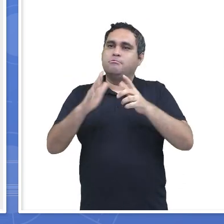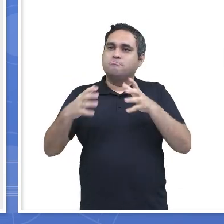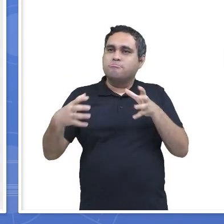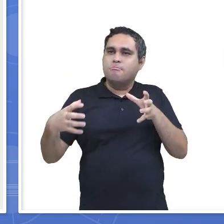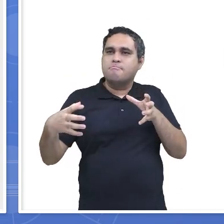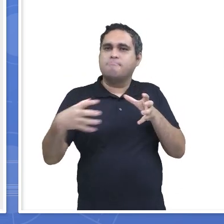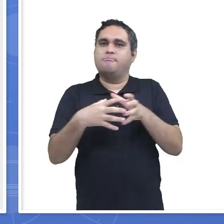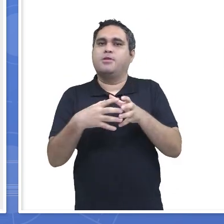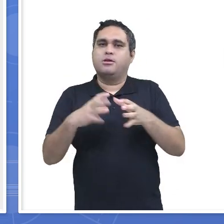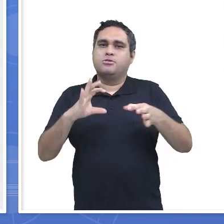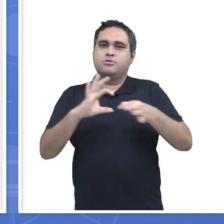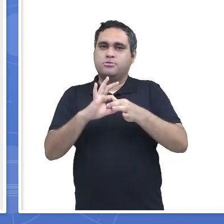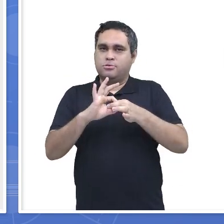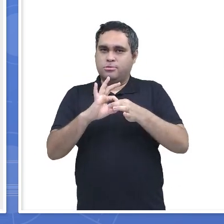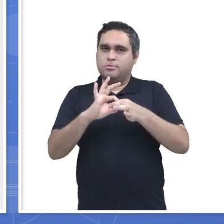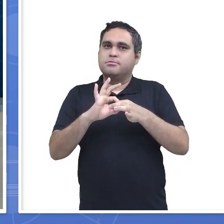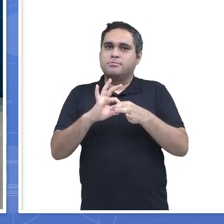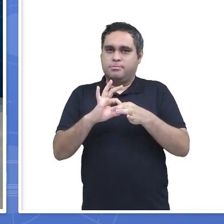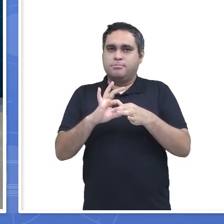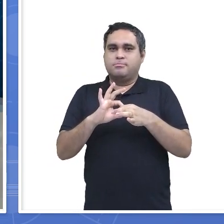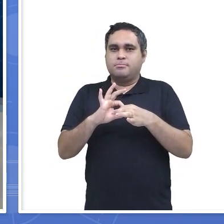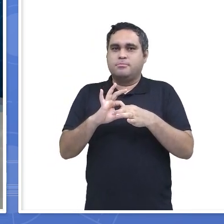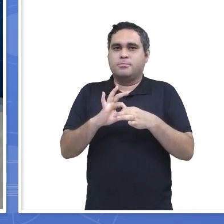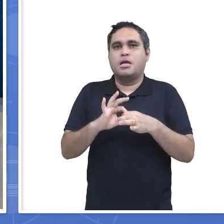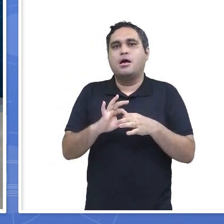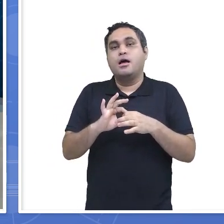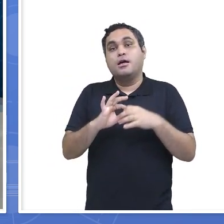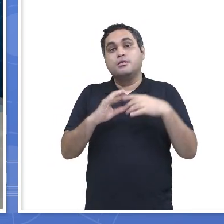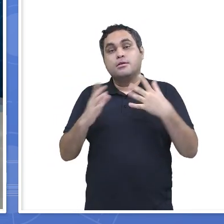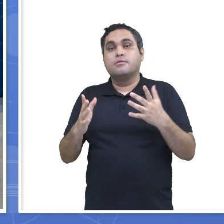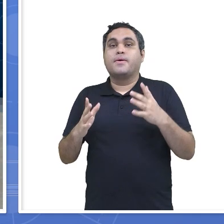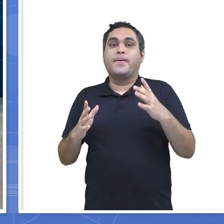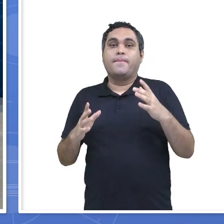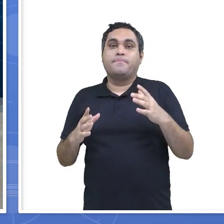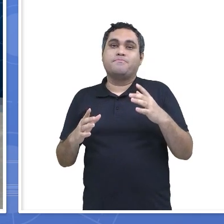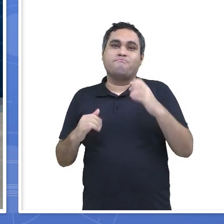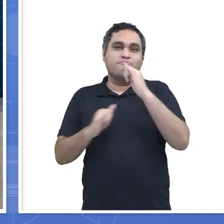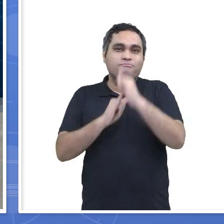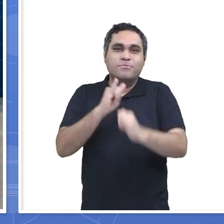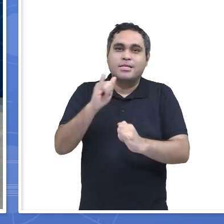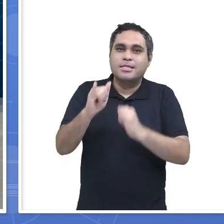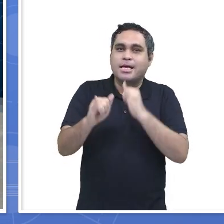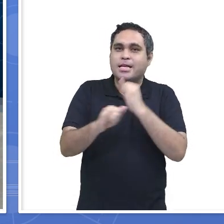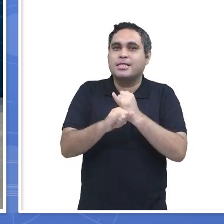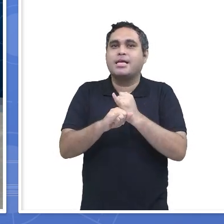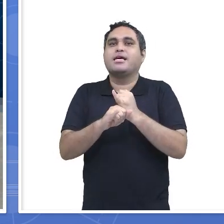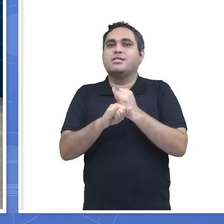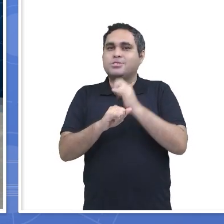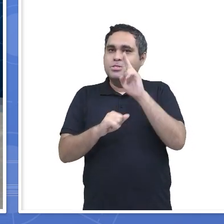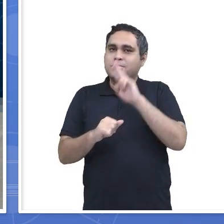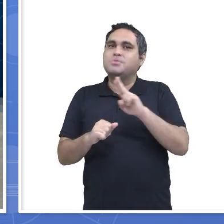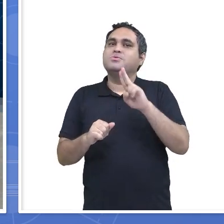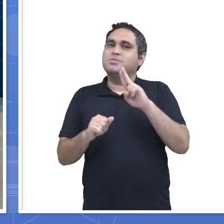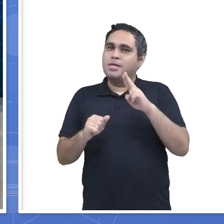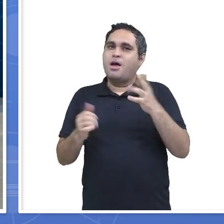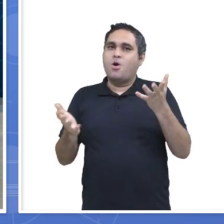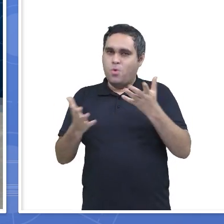esses movimentos são feitos até pela internet, né, eles conseguem articular movimentos de